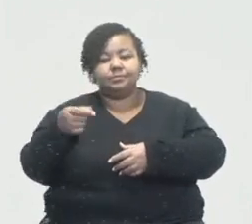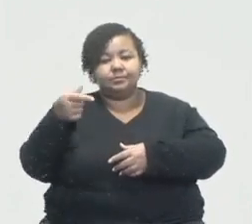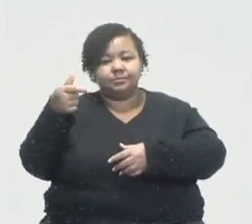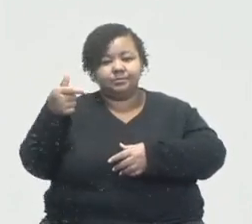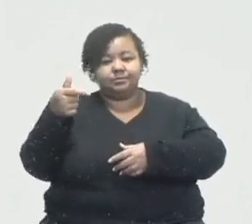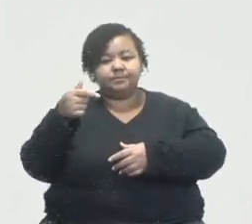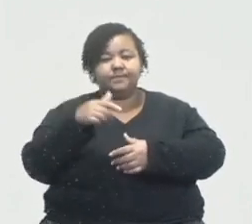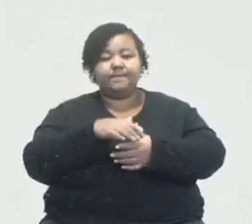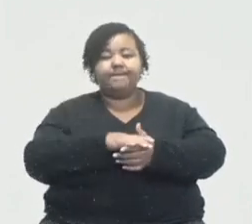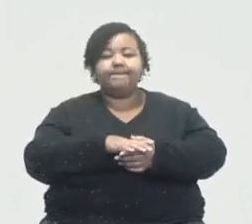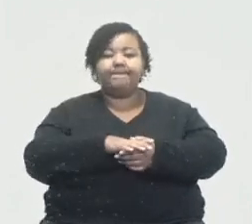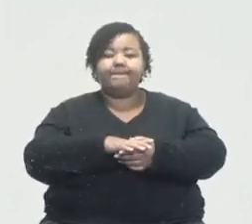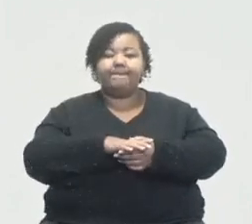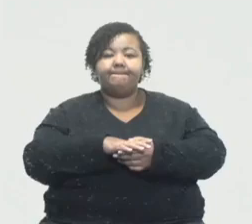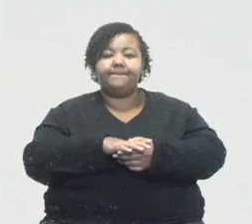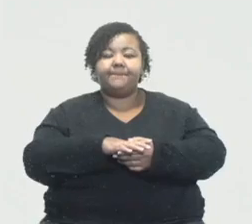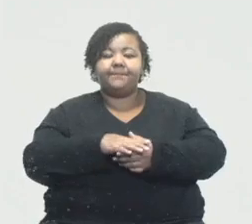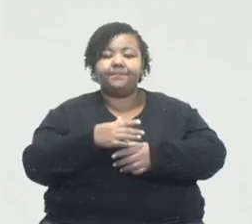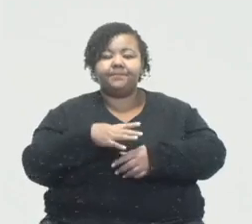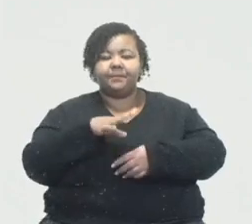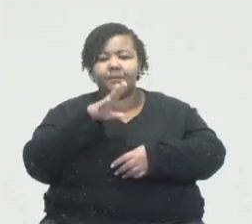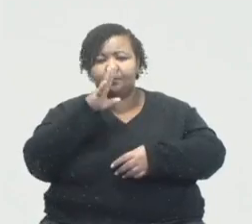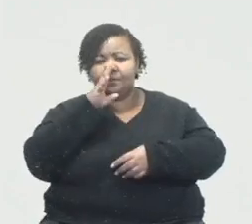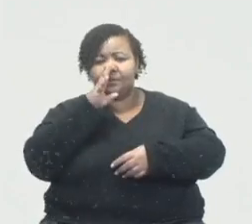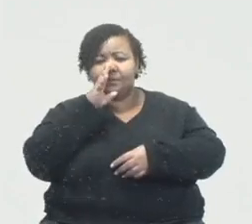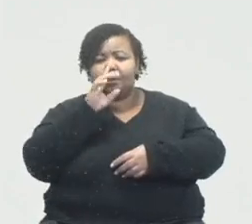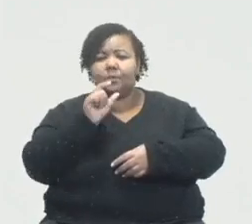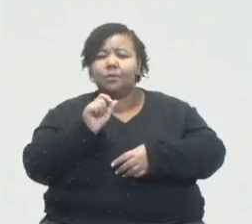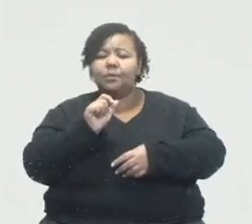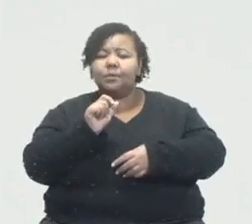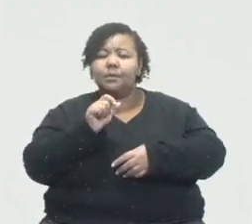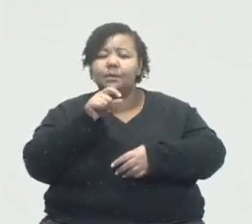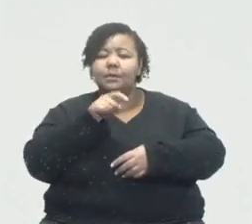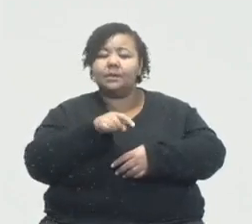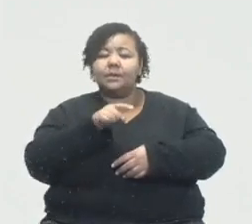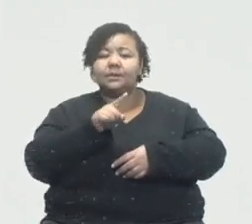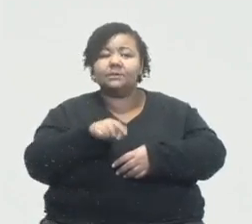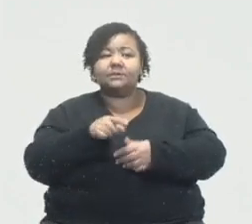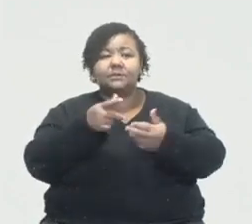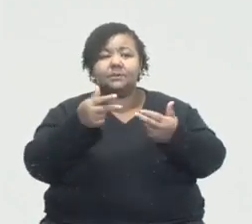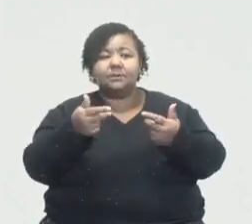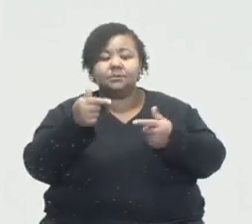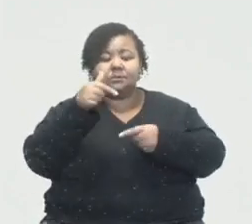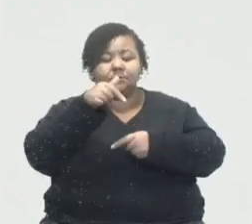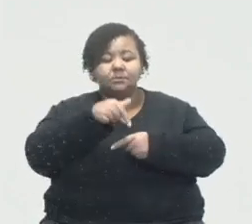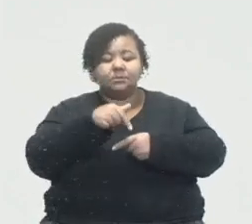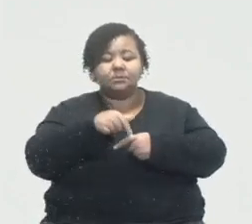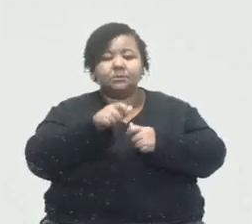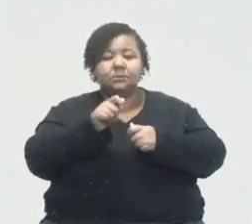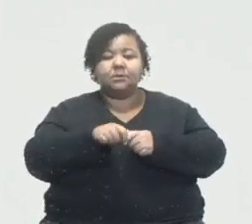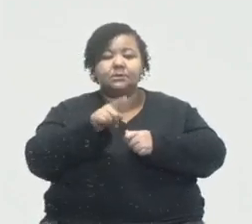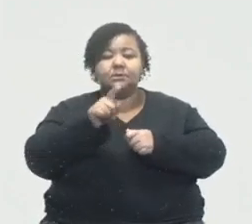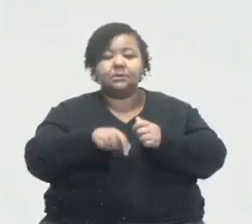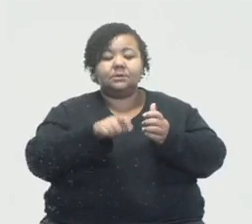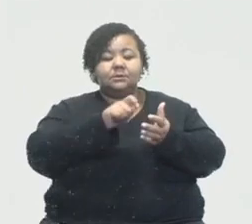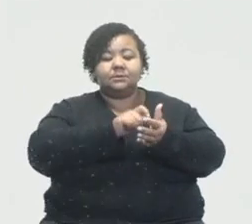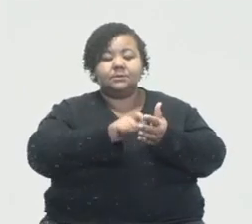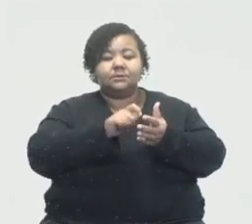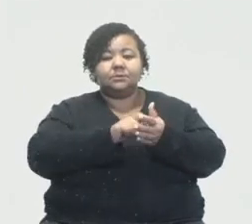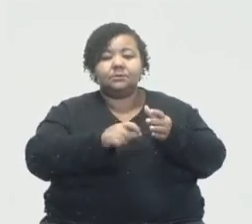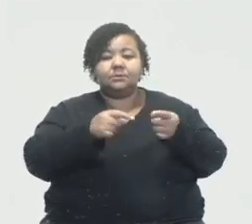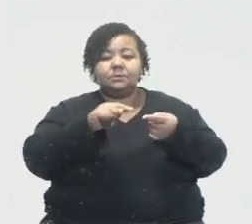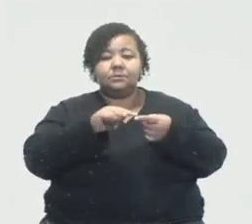2. Note o quê? Que este elemento aqui pode ser escrito como uma combinação